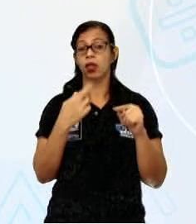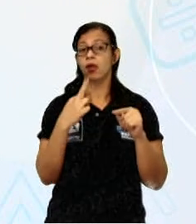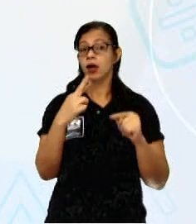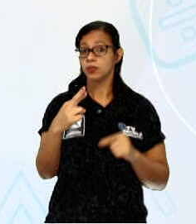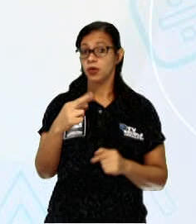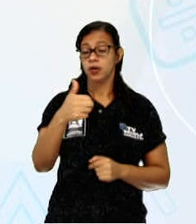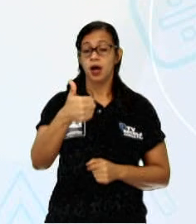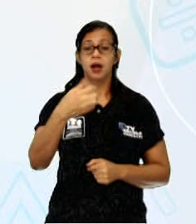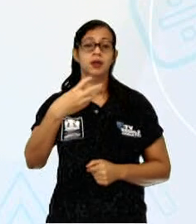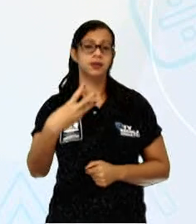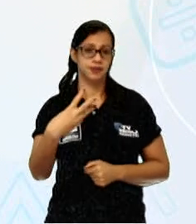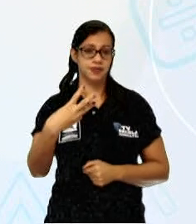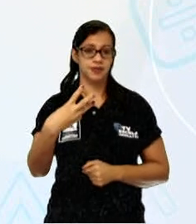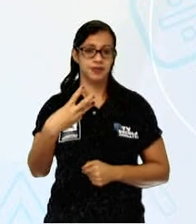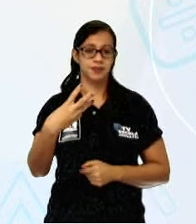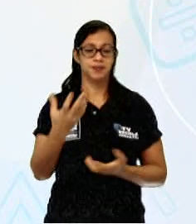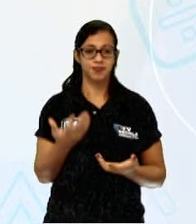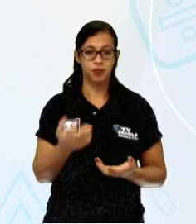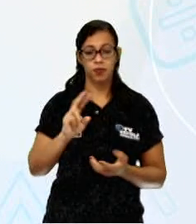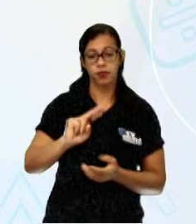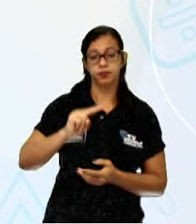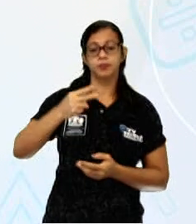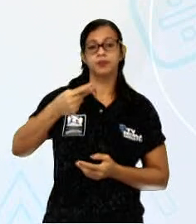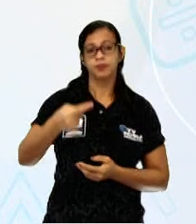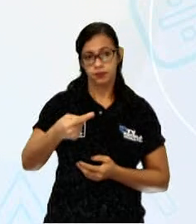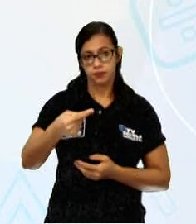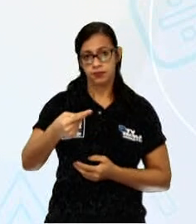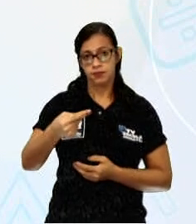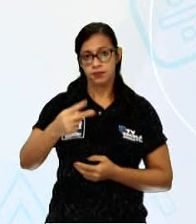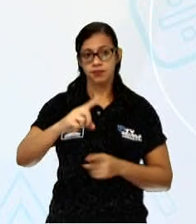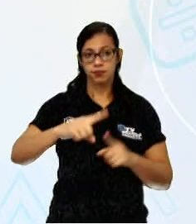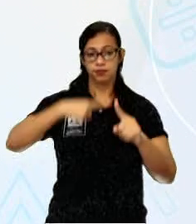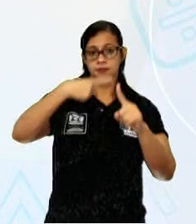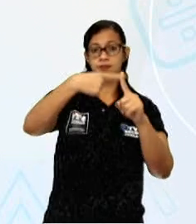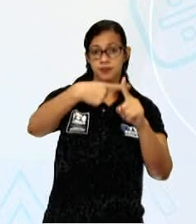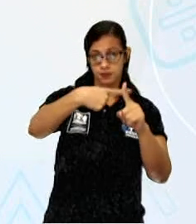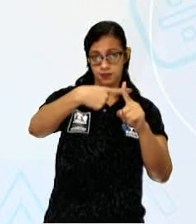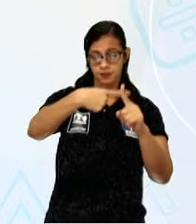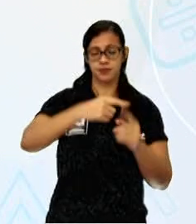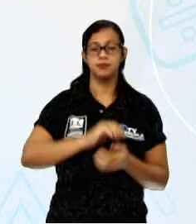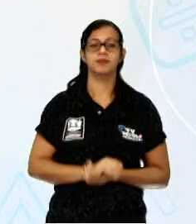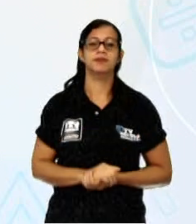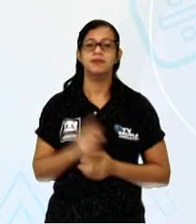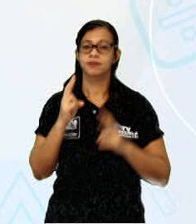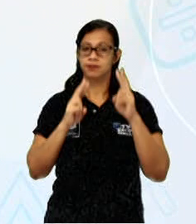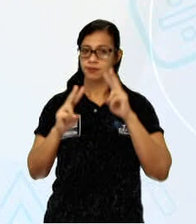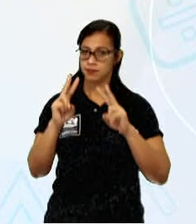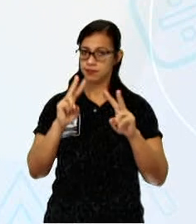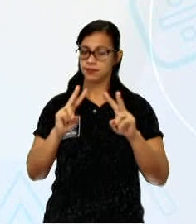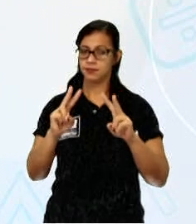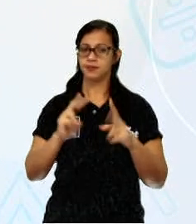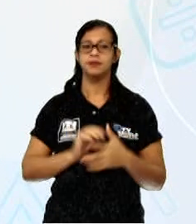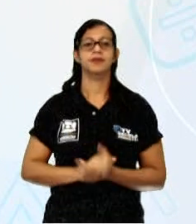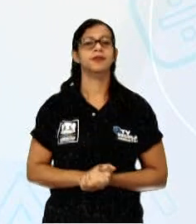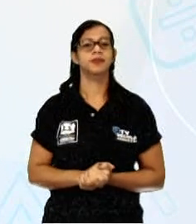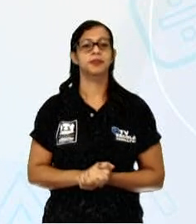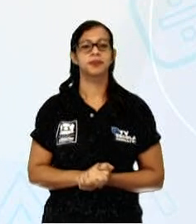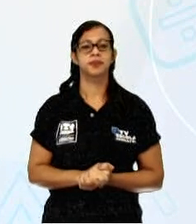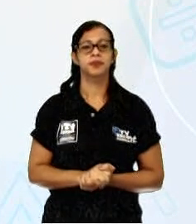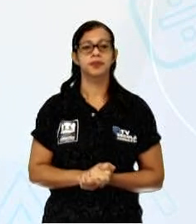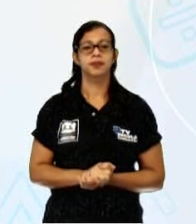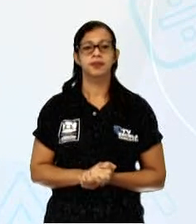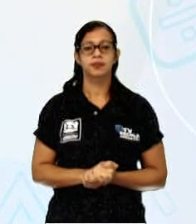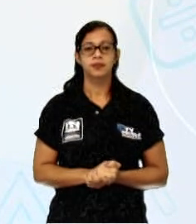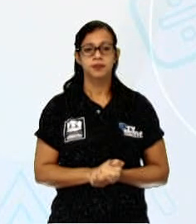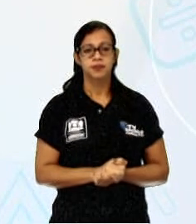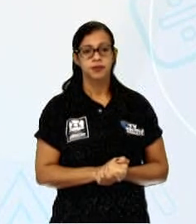vamos fazer agora a operação inversa da subtração que é adição tá bom para verificar esse valor